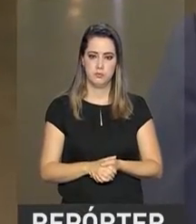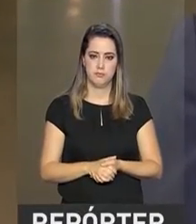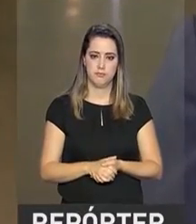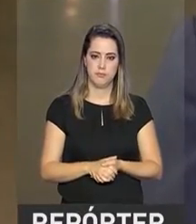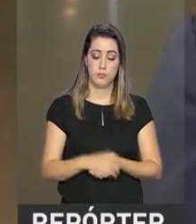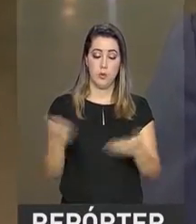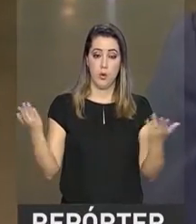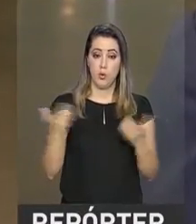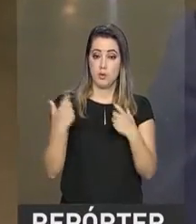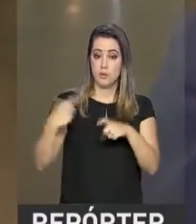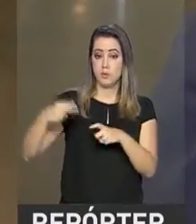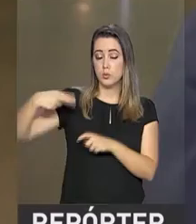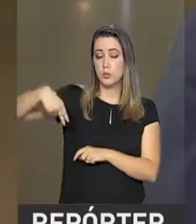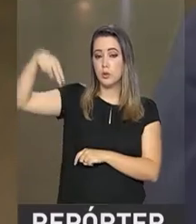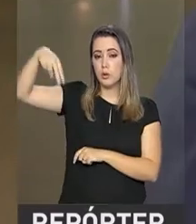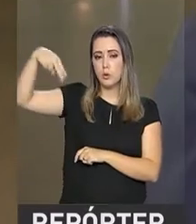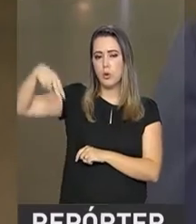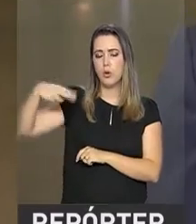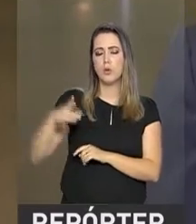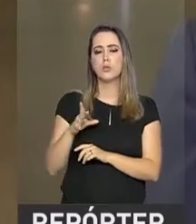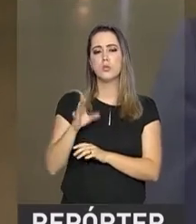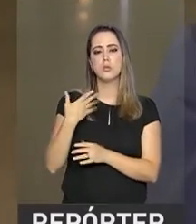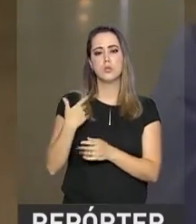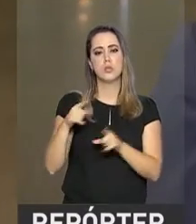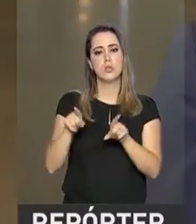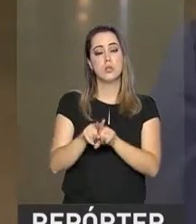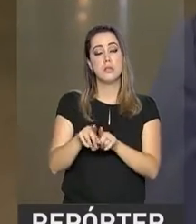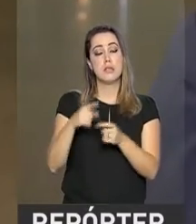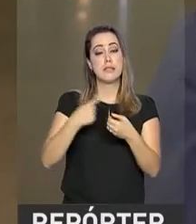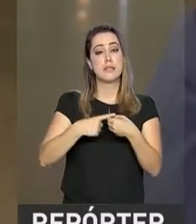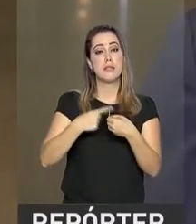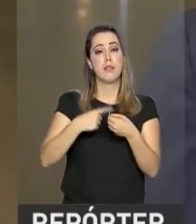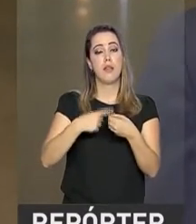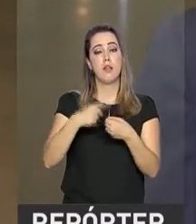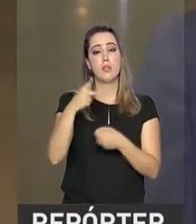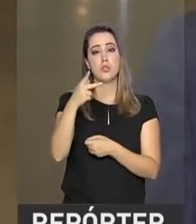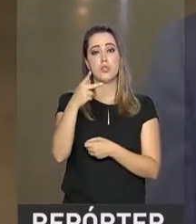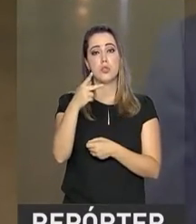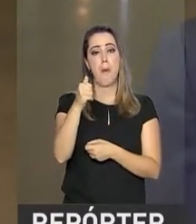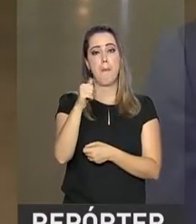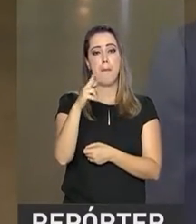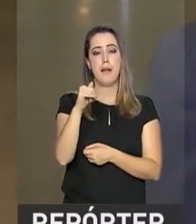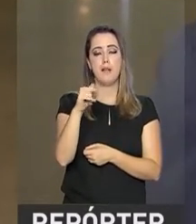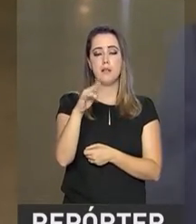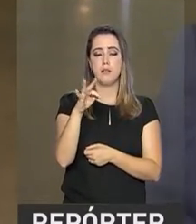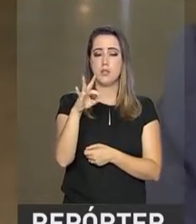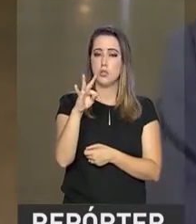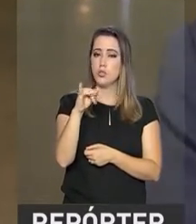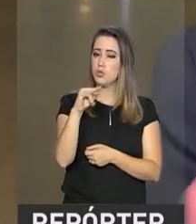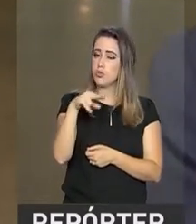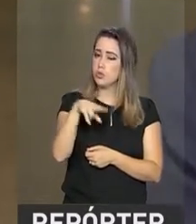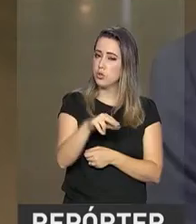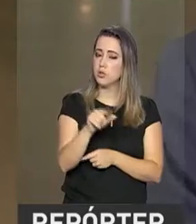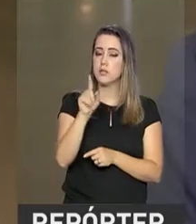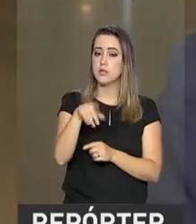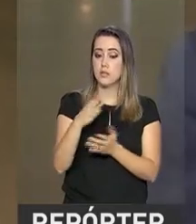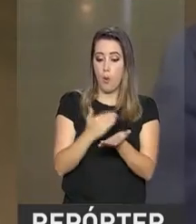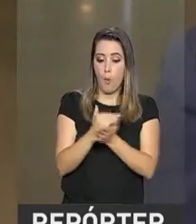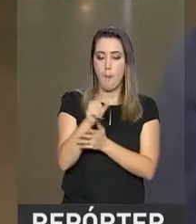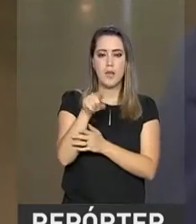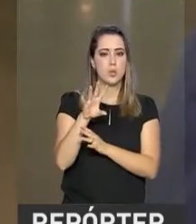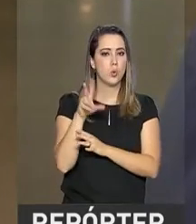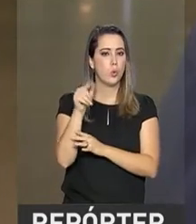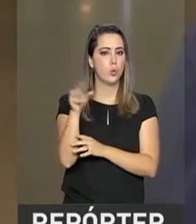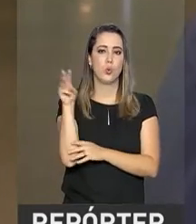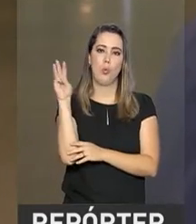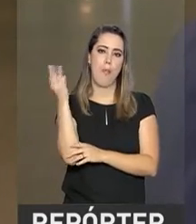na região norte, inclusive Parintins, todas aquelas manifestações culturais são oriundas do Bumba Meu Boi do